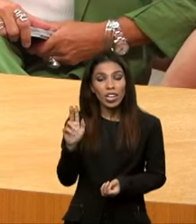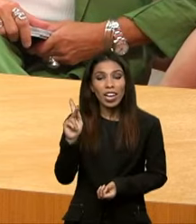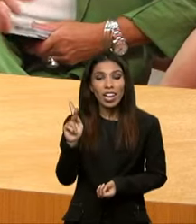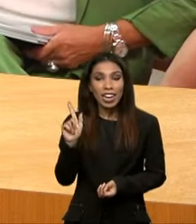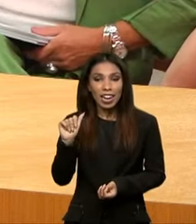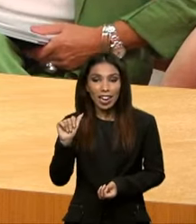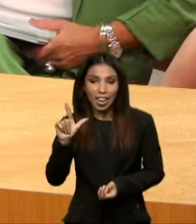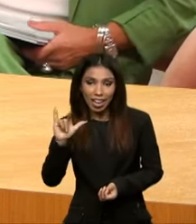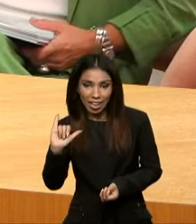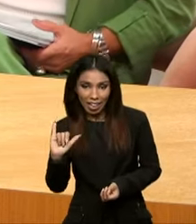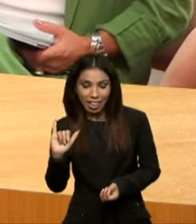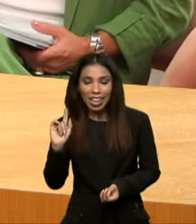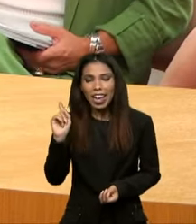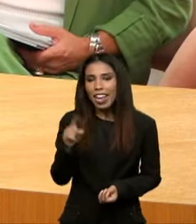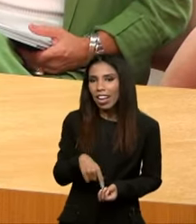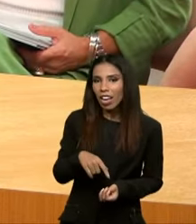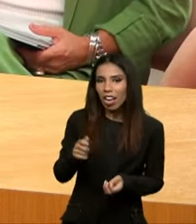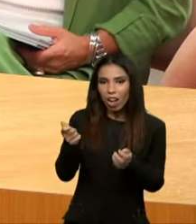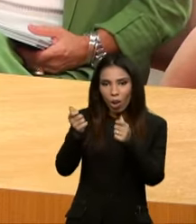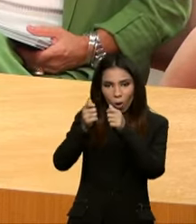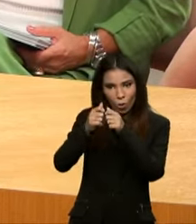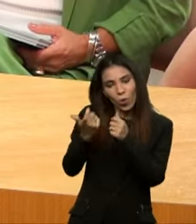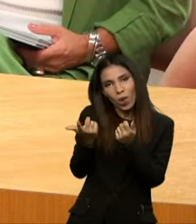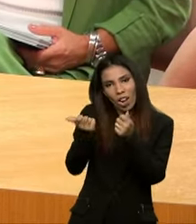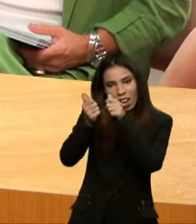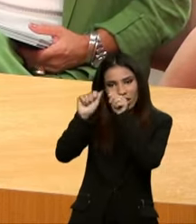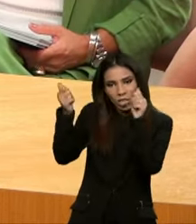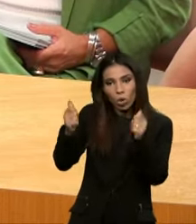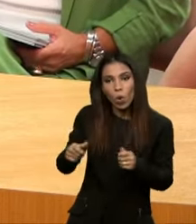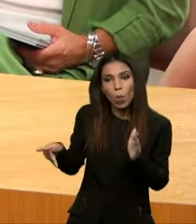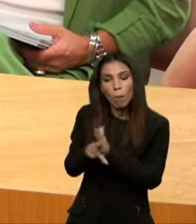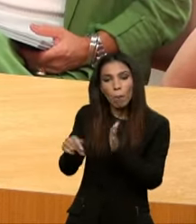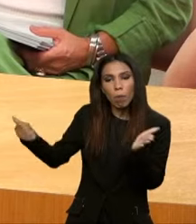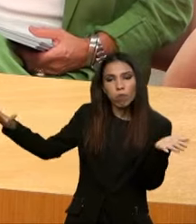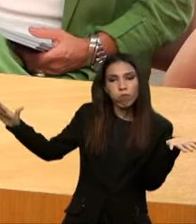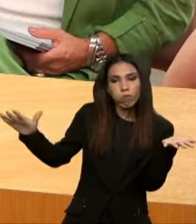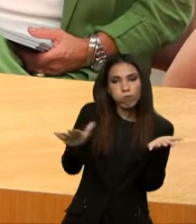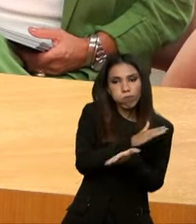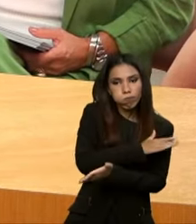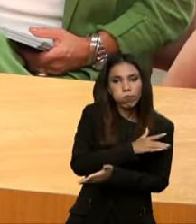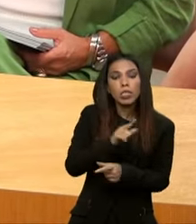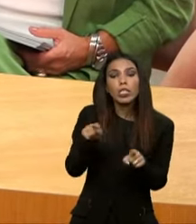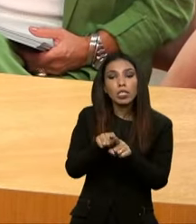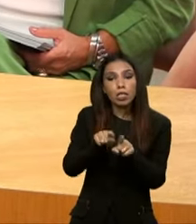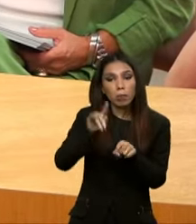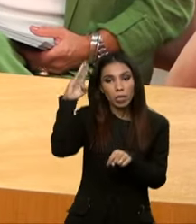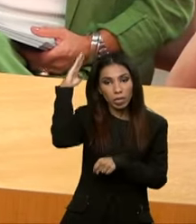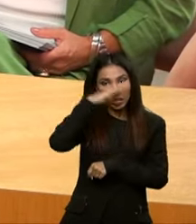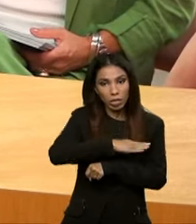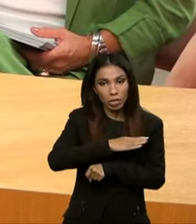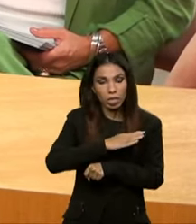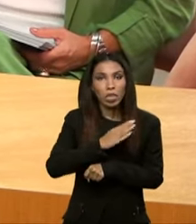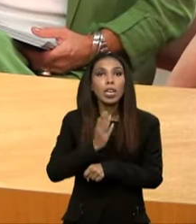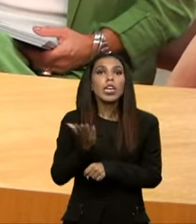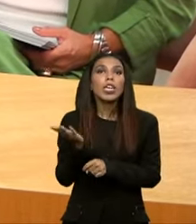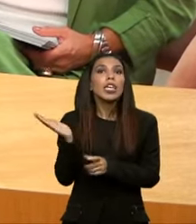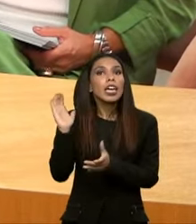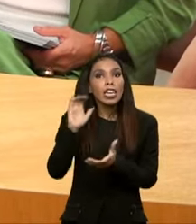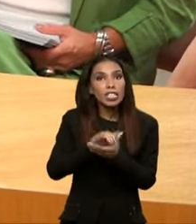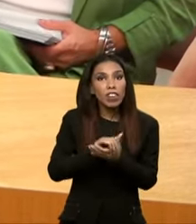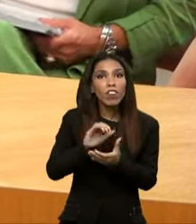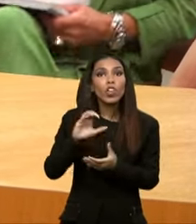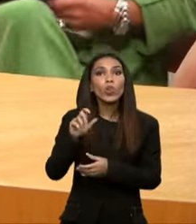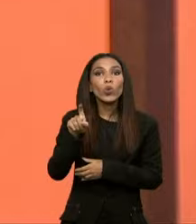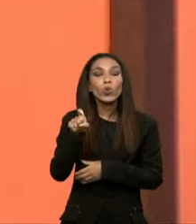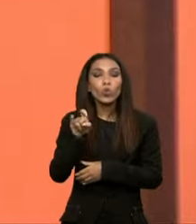Kali, pois é. Que é uma deusa... É, da destruição. Da destruição, da maldade. Também. Porque ela é casada com Shiva. Também. Na